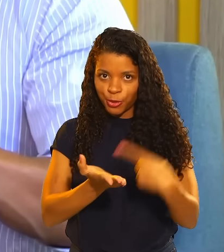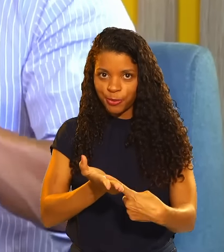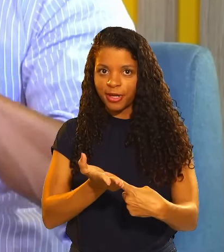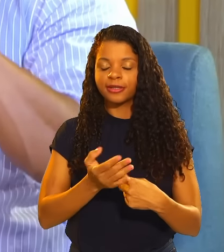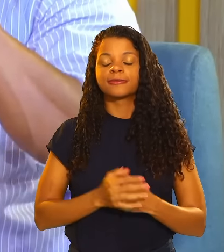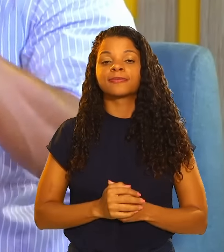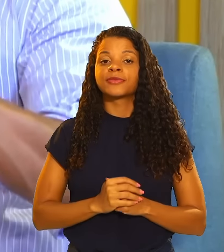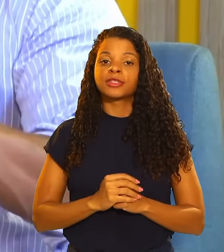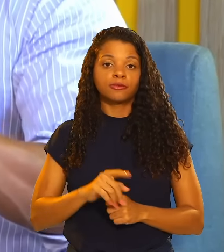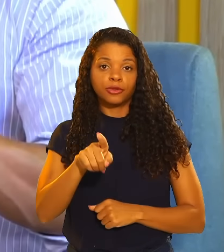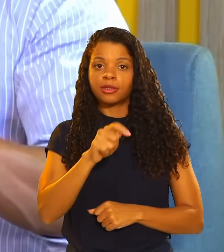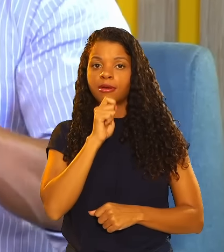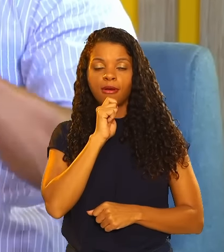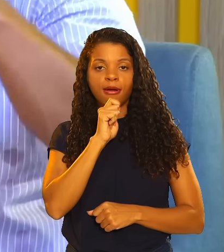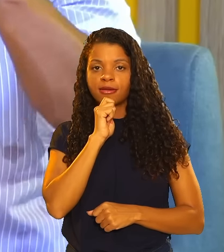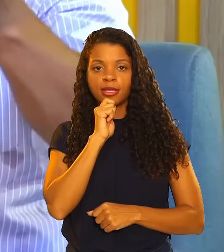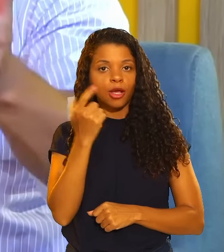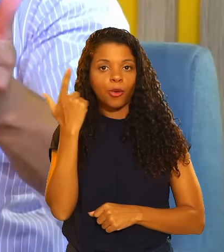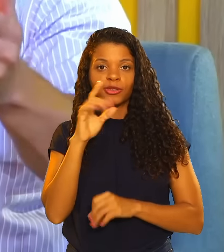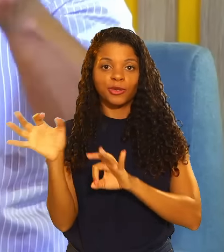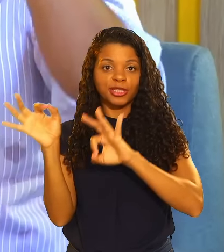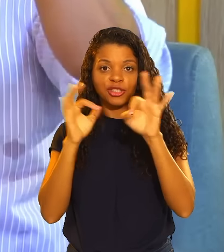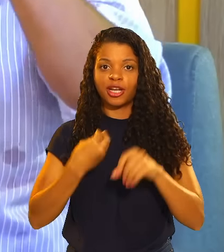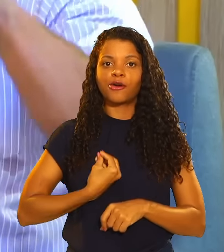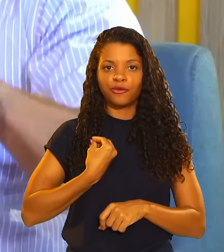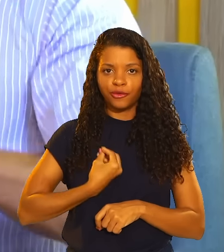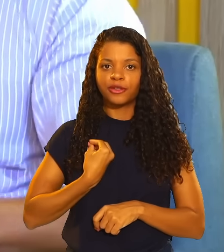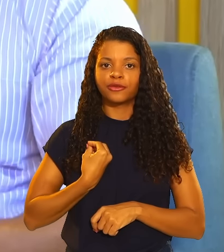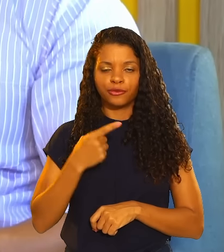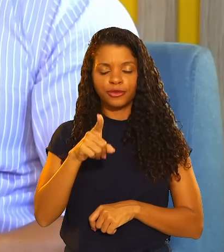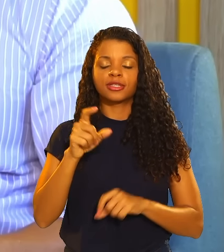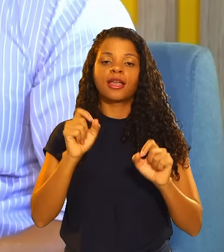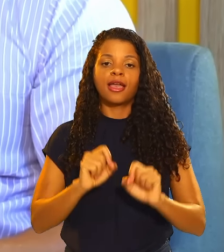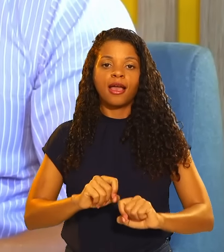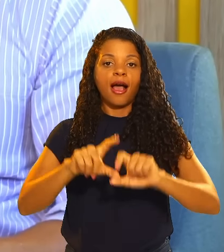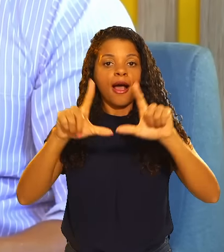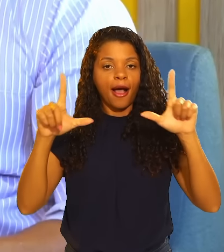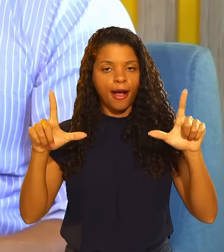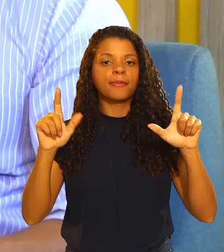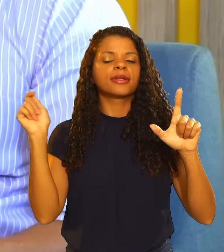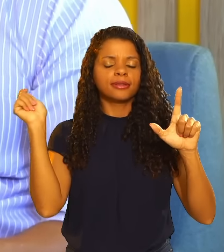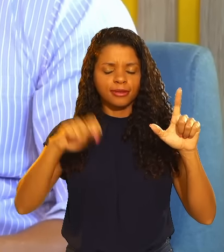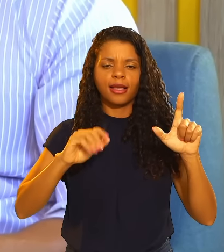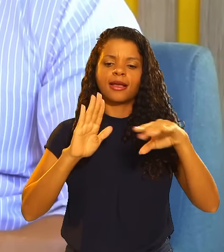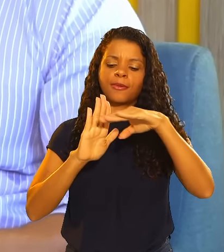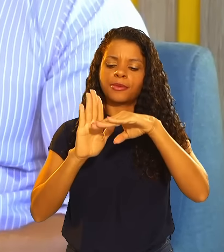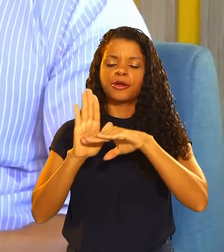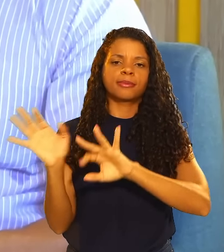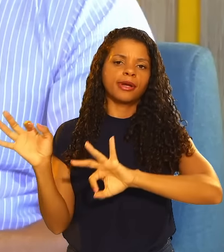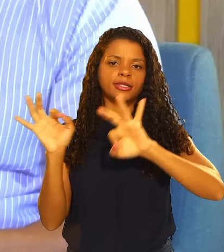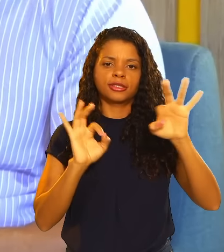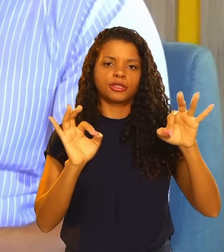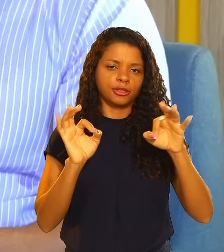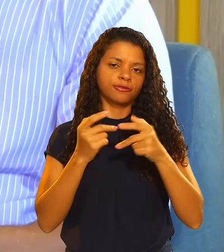vivo. E se você não conseguiu acompanhar ao vivo, você já é inscrito no canal, já entra e você assiste aos nossos programas. E